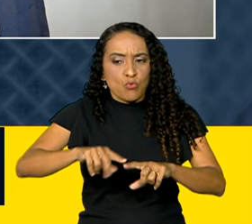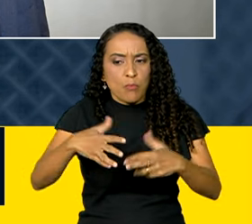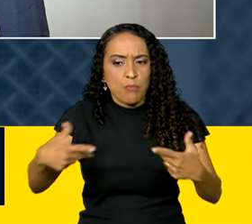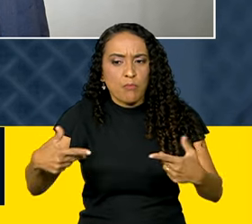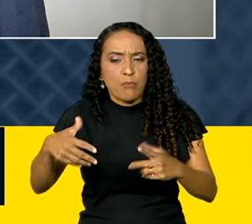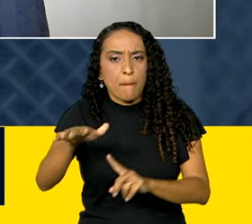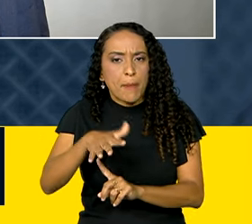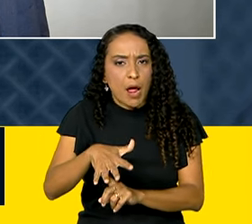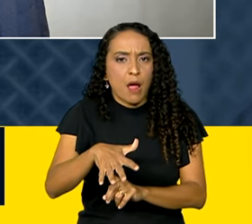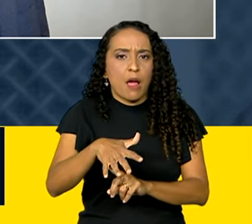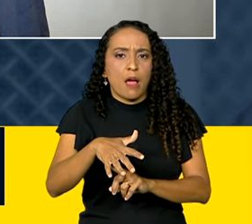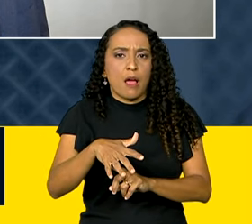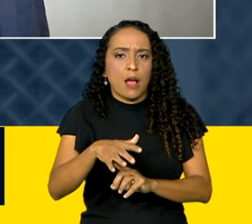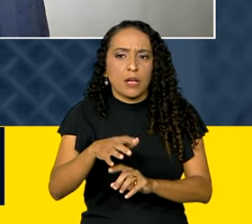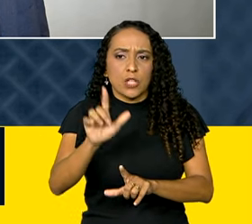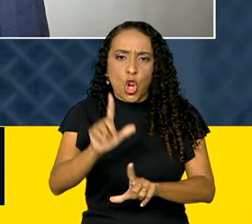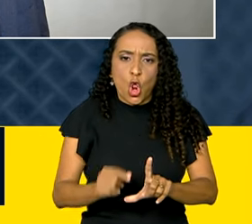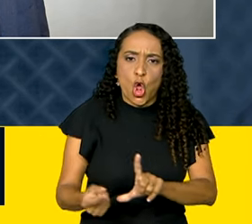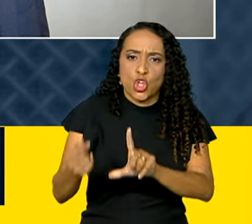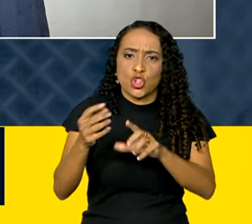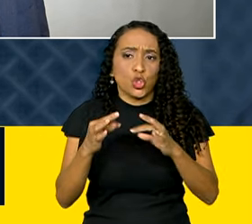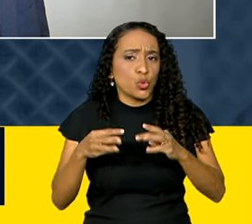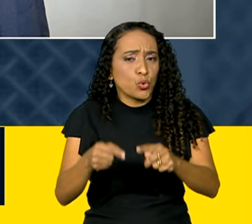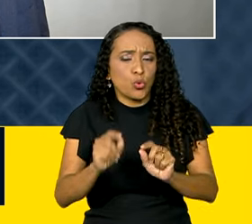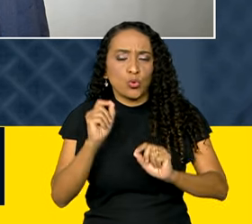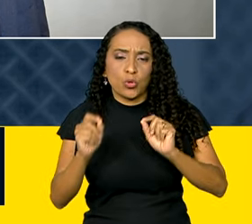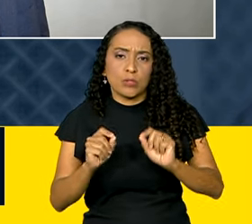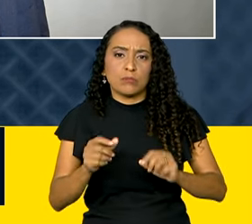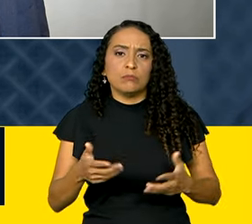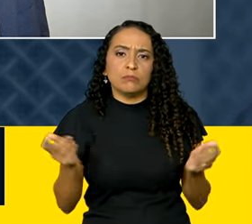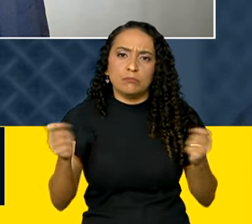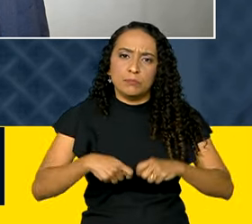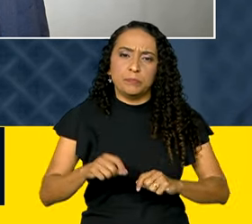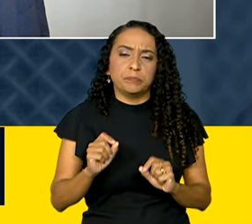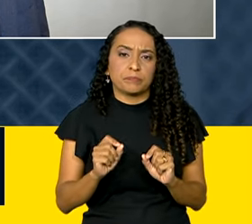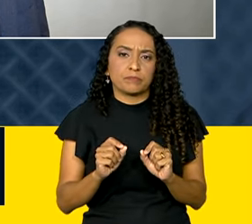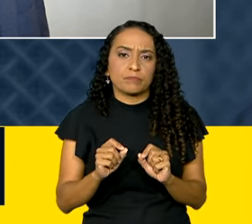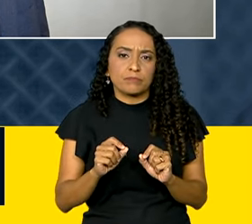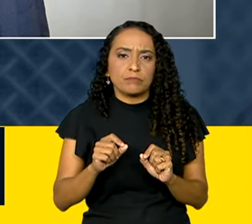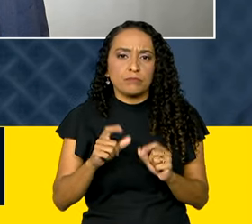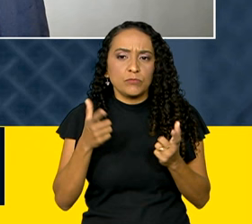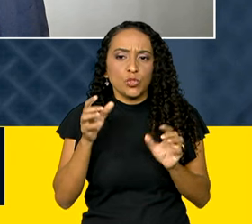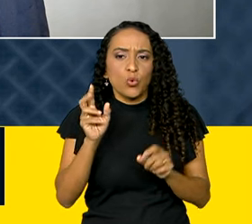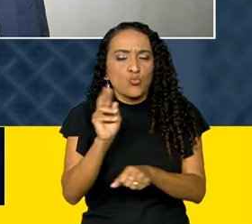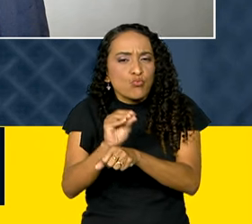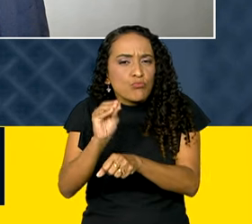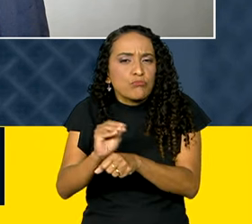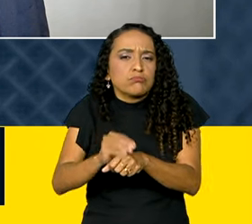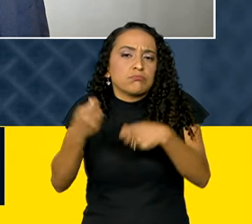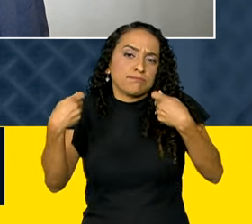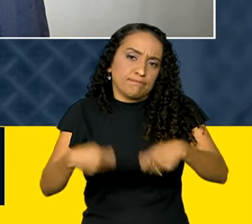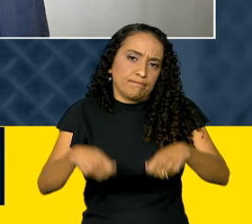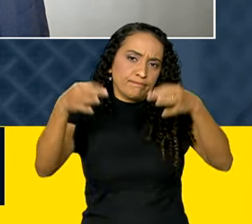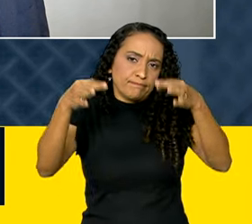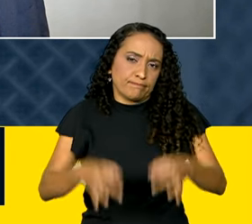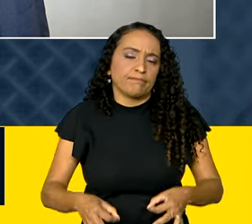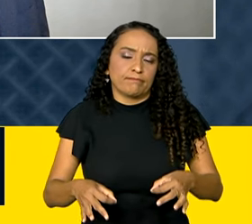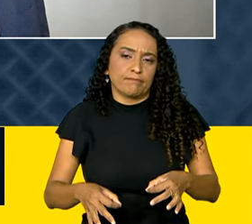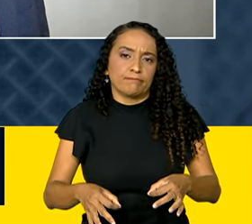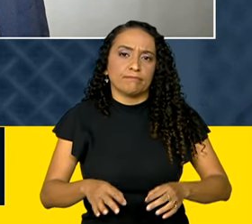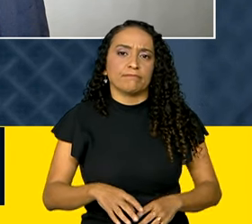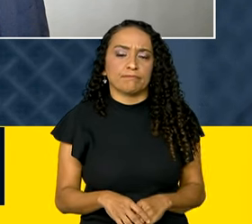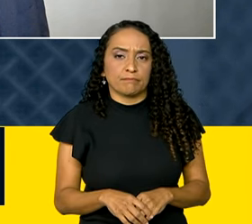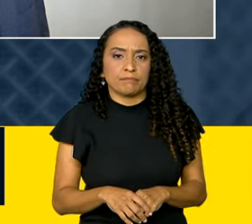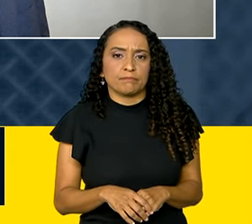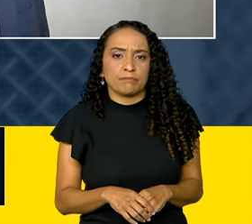suporte de logística, enfim, para que possa ter os cuidados necessários, né, frente a essa